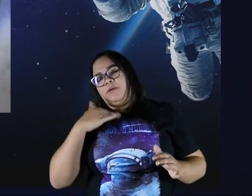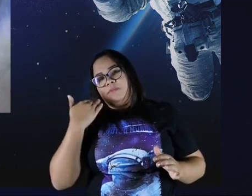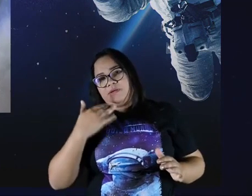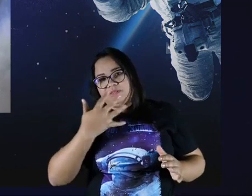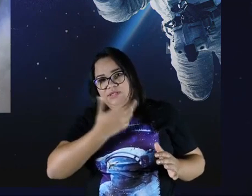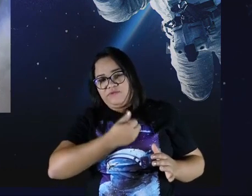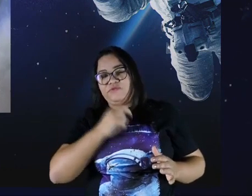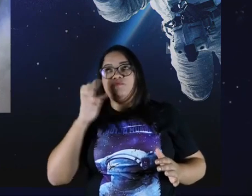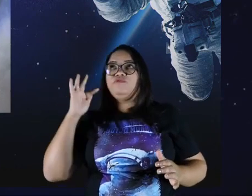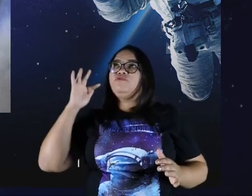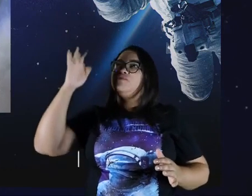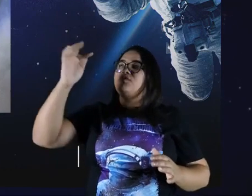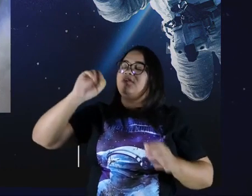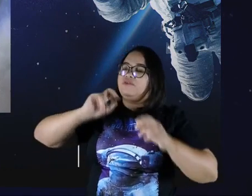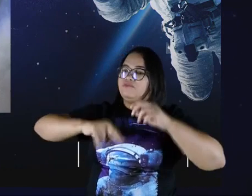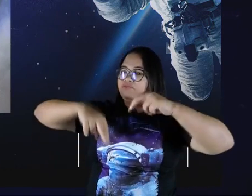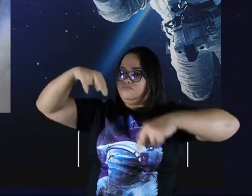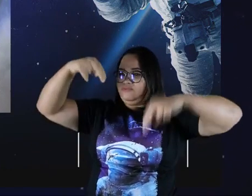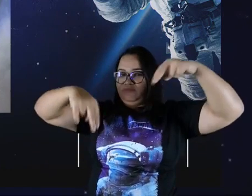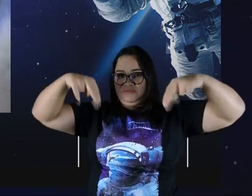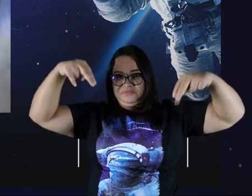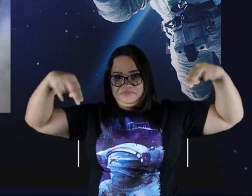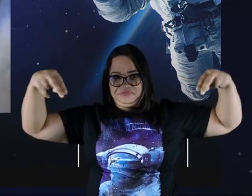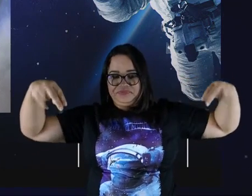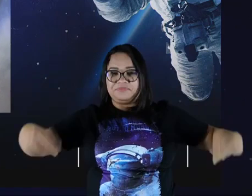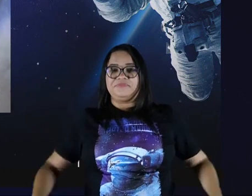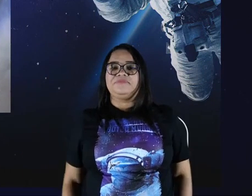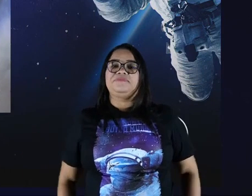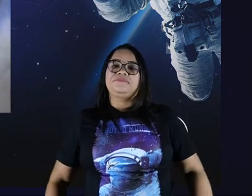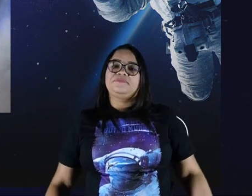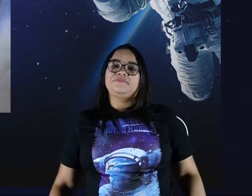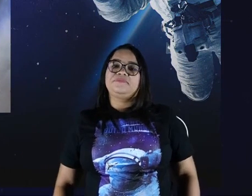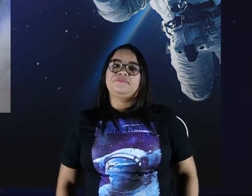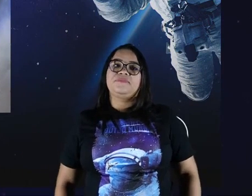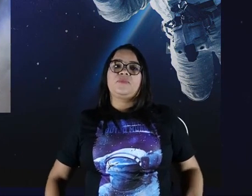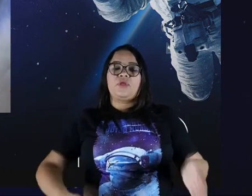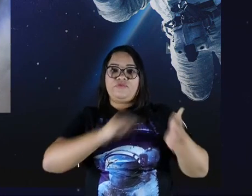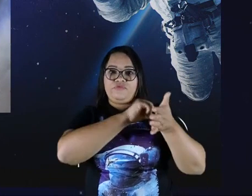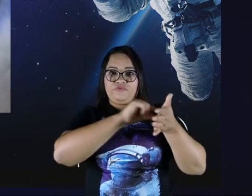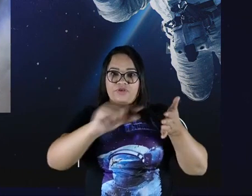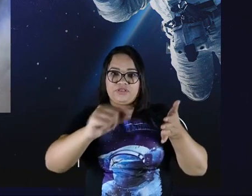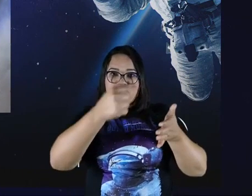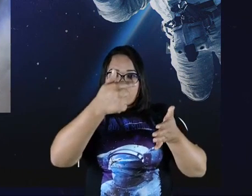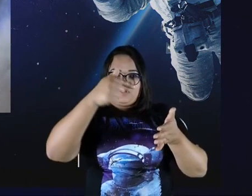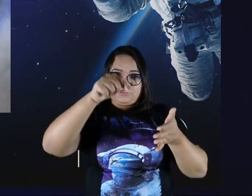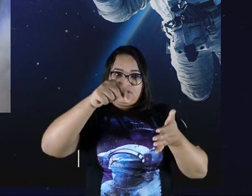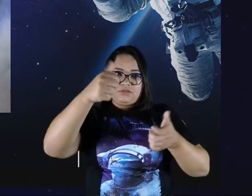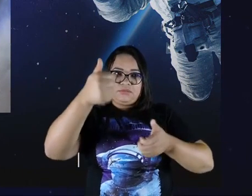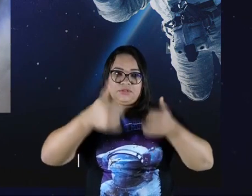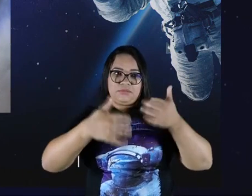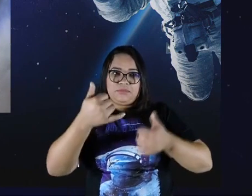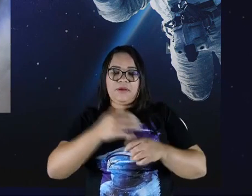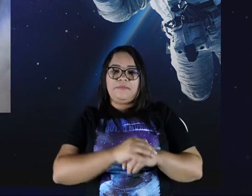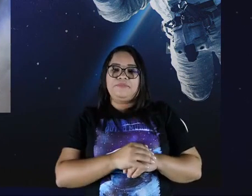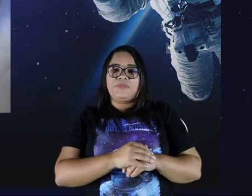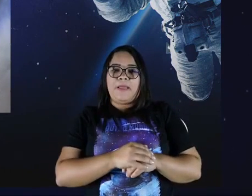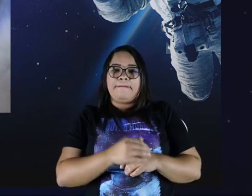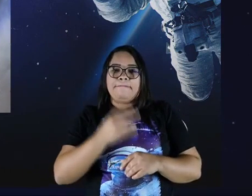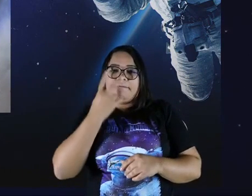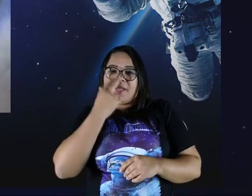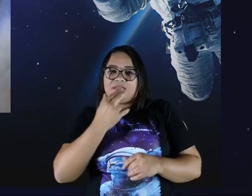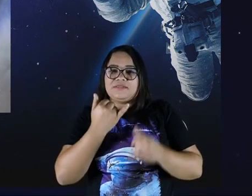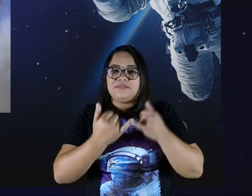cada caminhar, o segredo está no verso 27. Parecia que ele podia ver Deus bem ali do seu